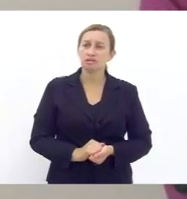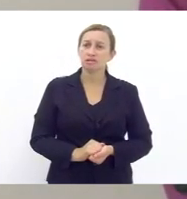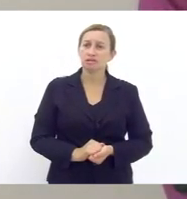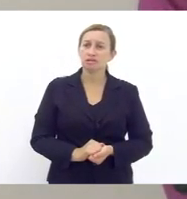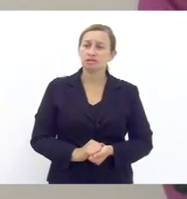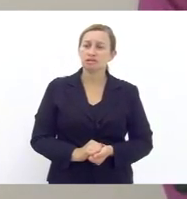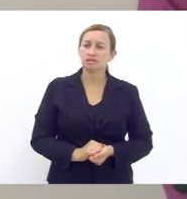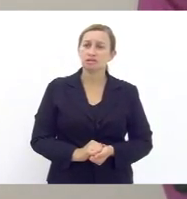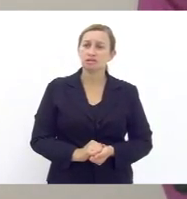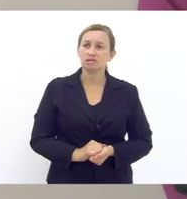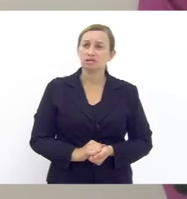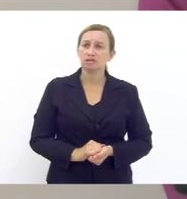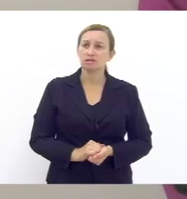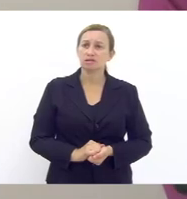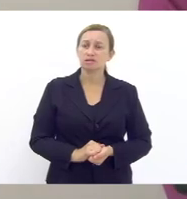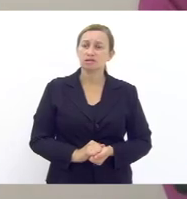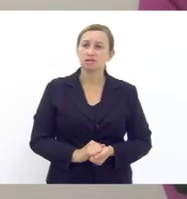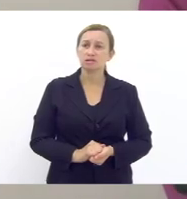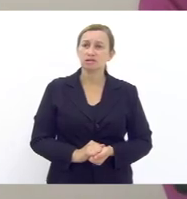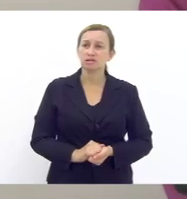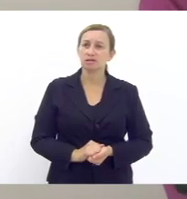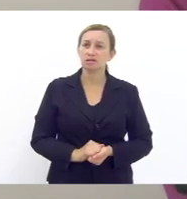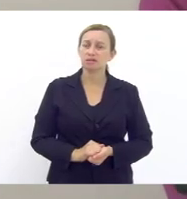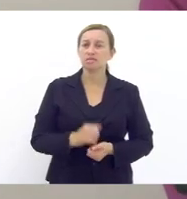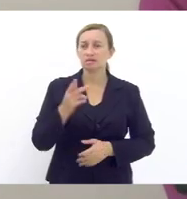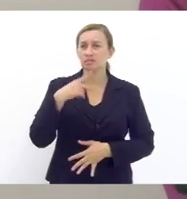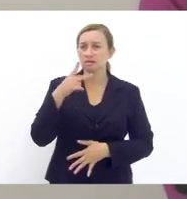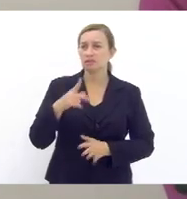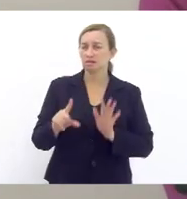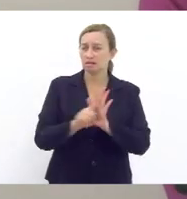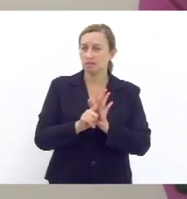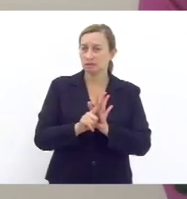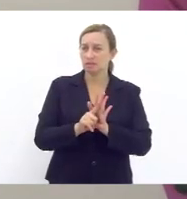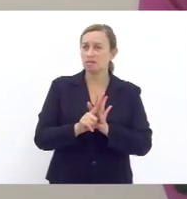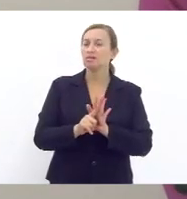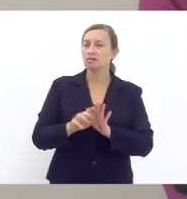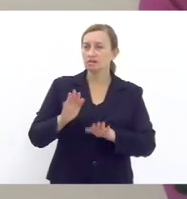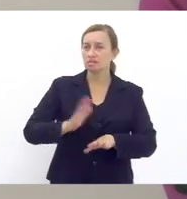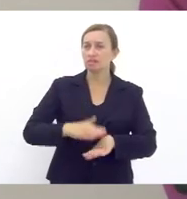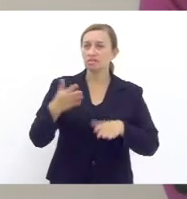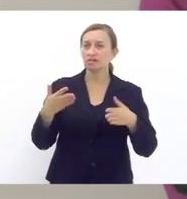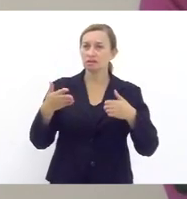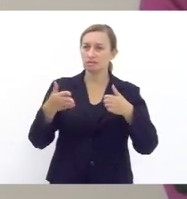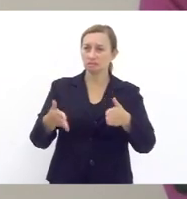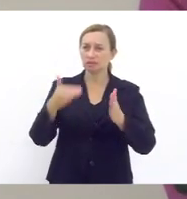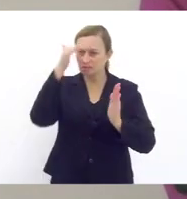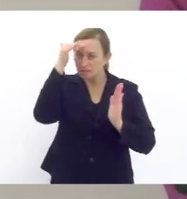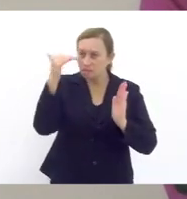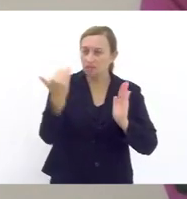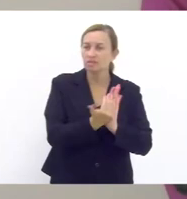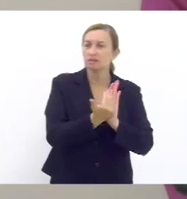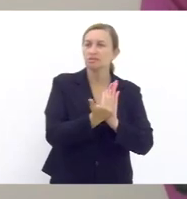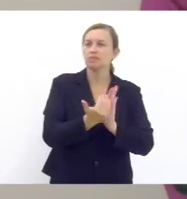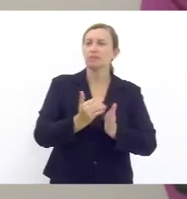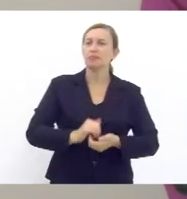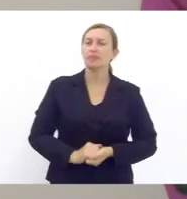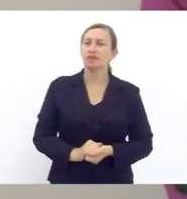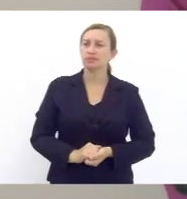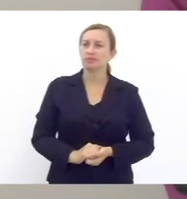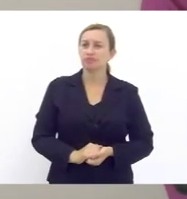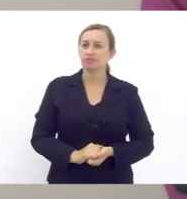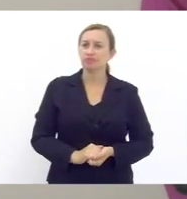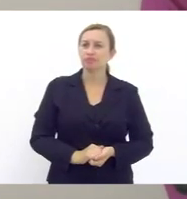aqui Deputado como uma das leis que você tem que dar mais compras é essa que você tem que fazer assim